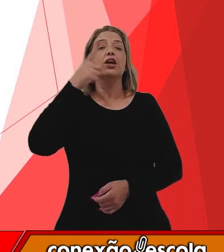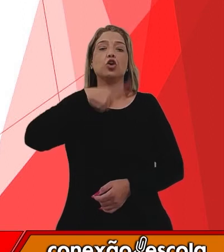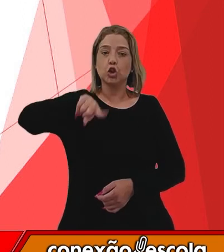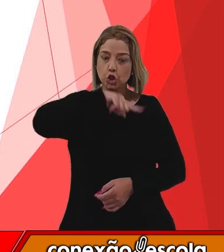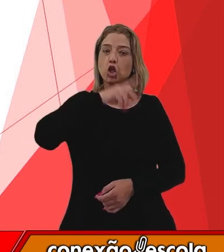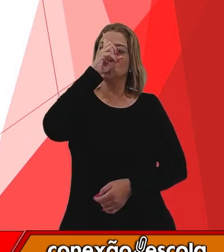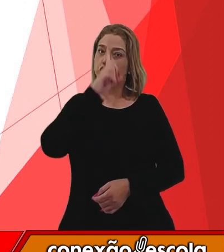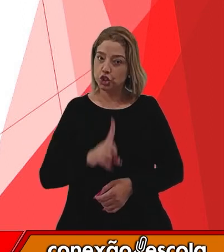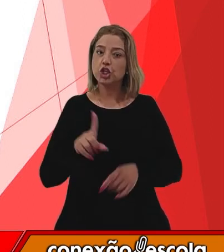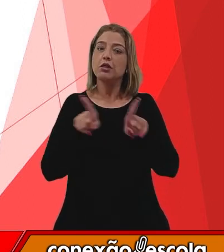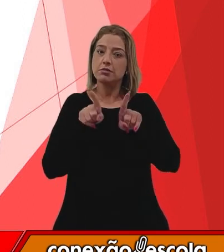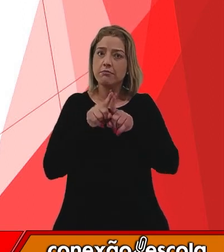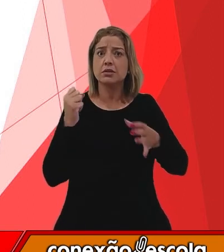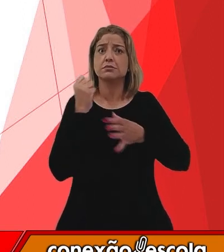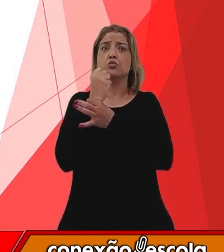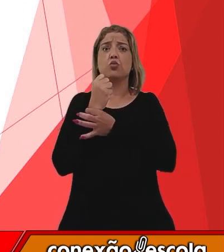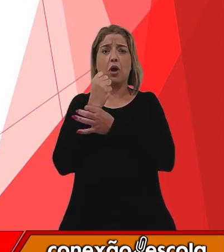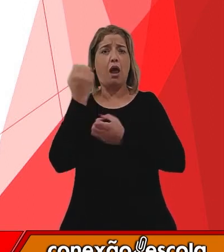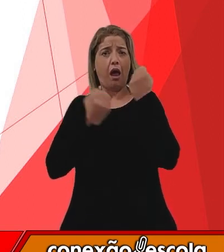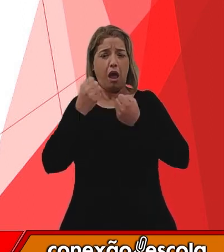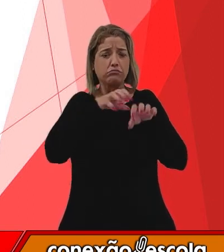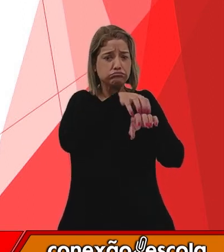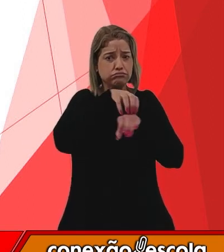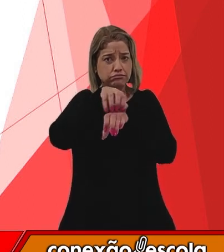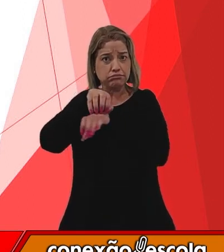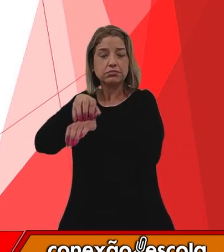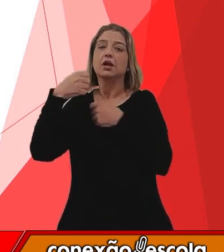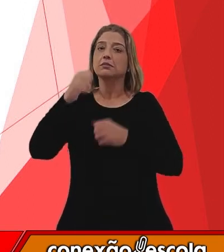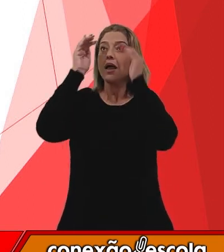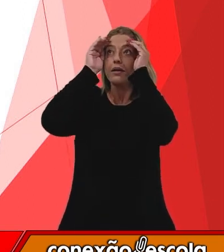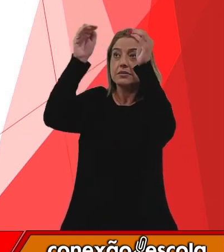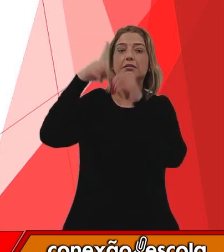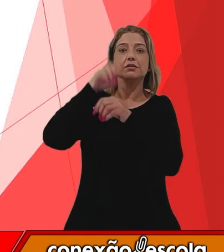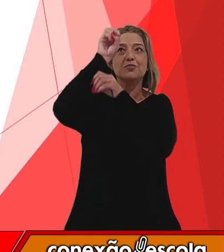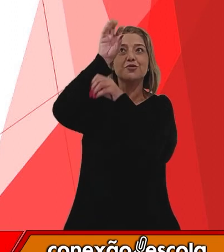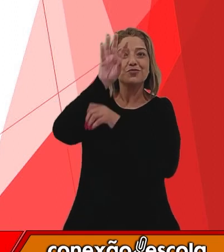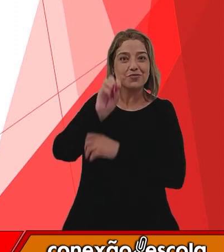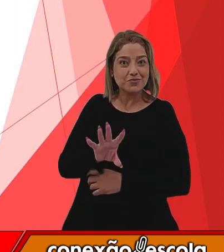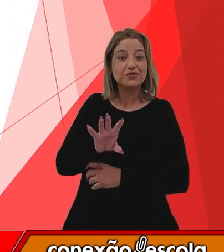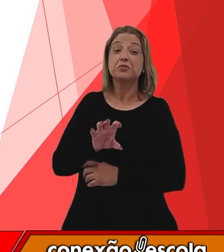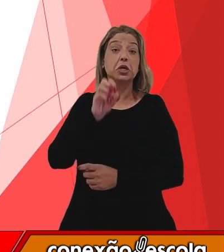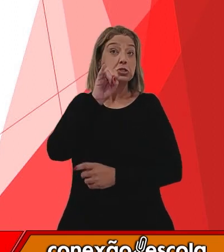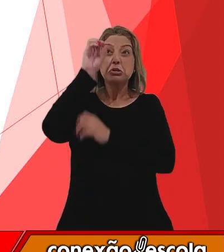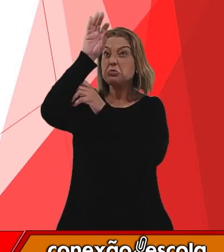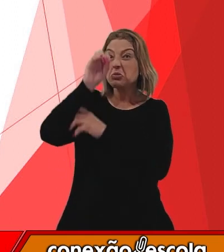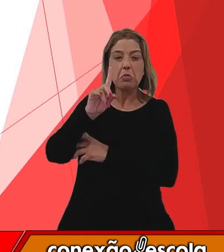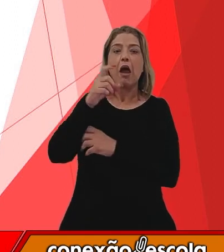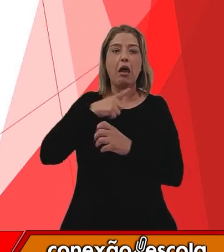o direito de ter segurança no trânsito, mas devemos respeitar os semáforos, senão... Já pensou quantos